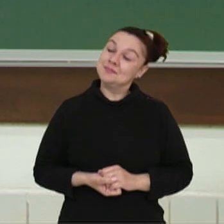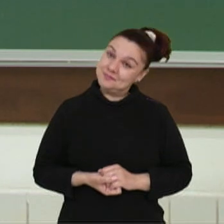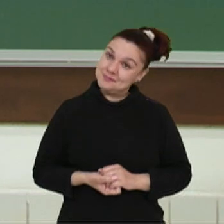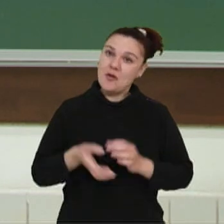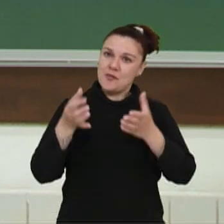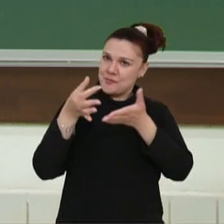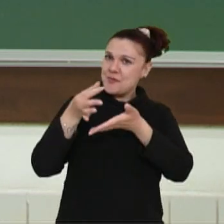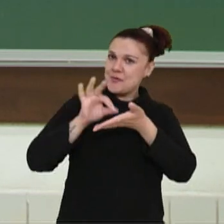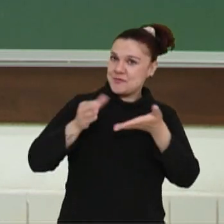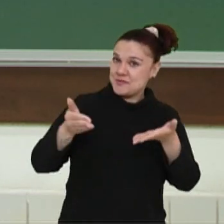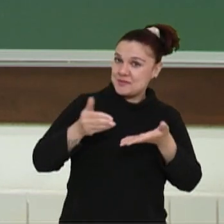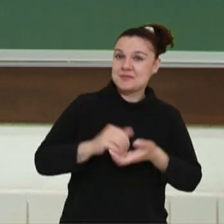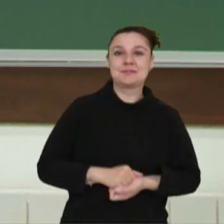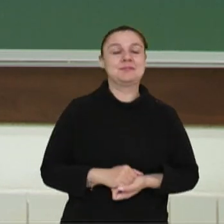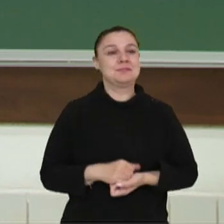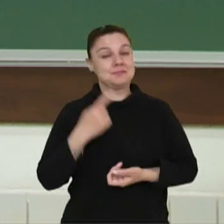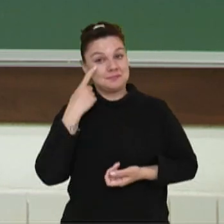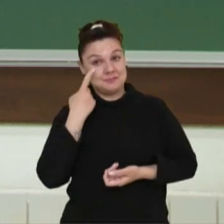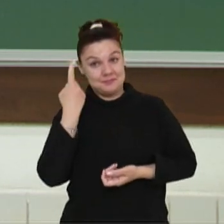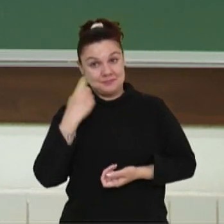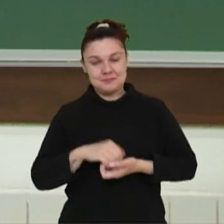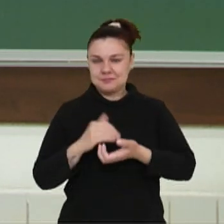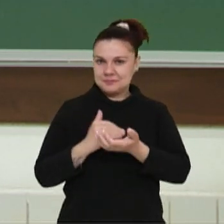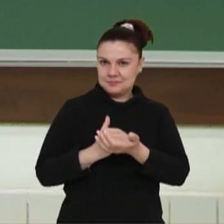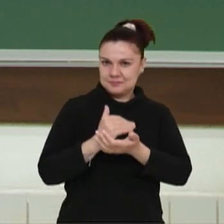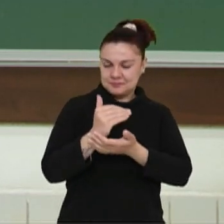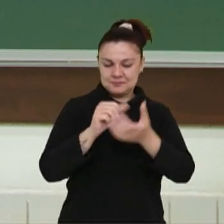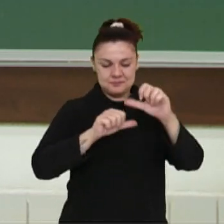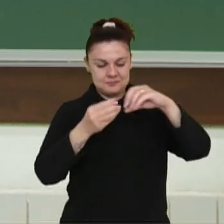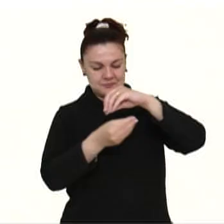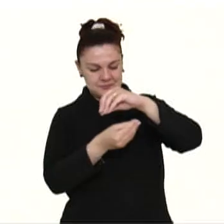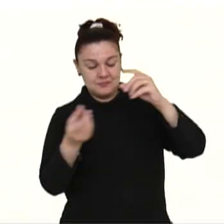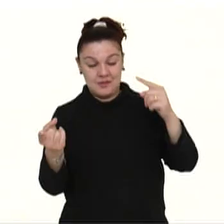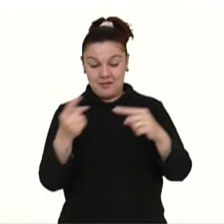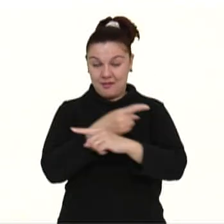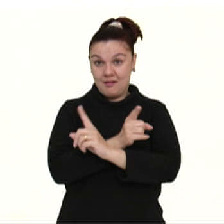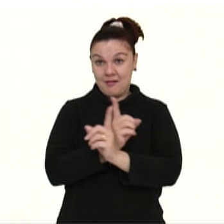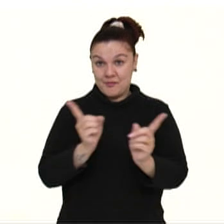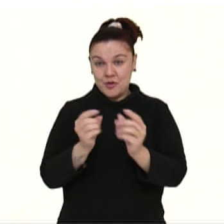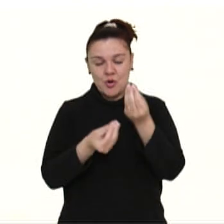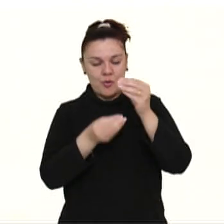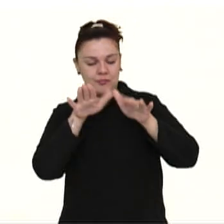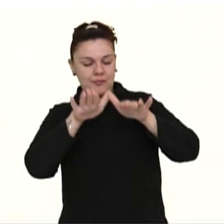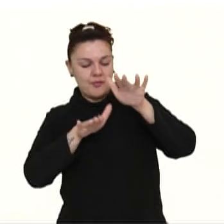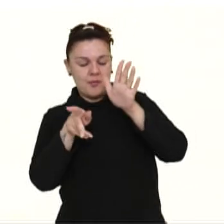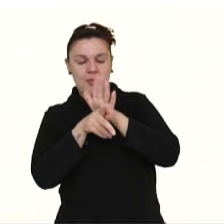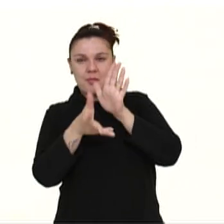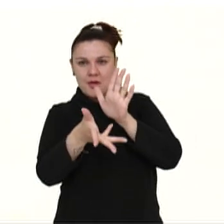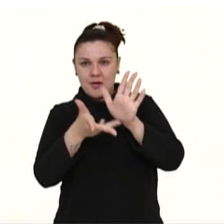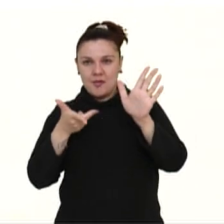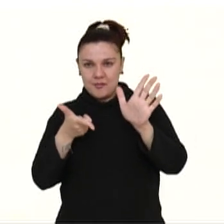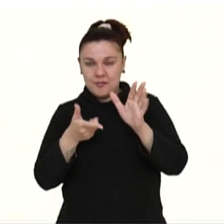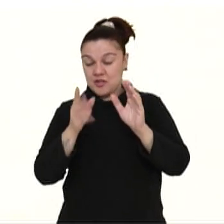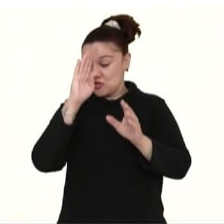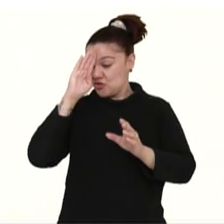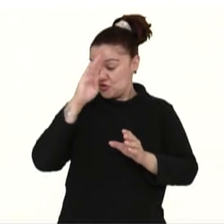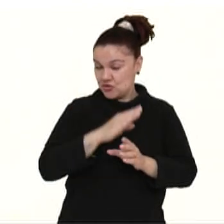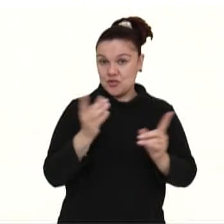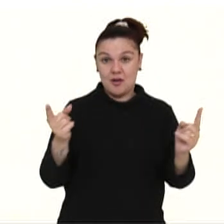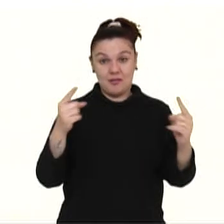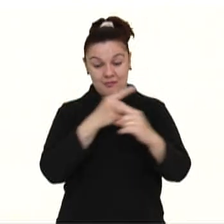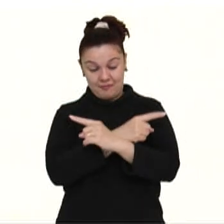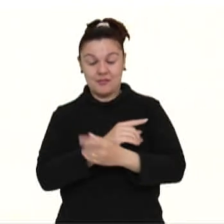Vamos corrigir então? Olha só, no início de uma reação reversível, como variam as velocidades da reação direta e da